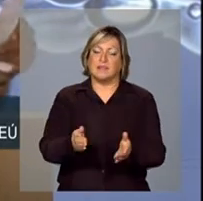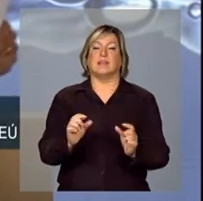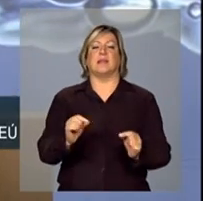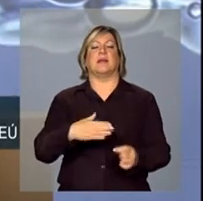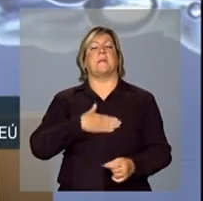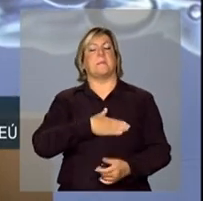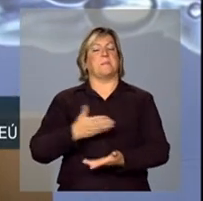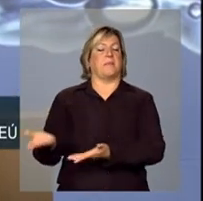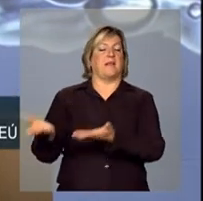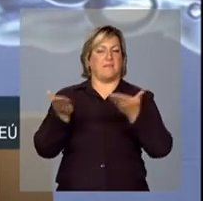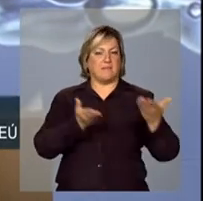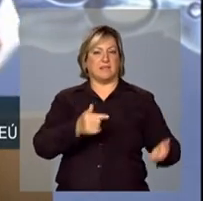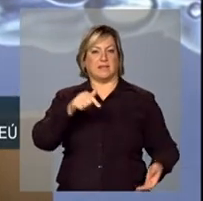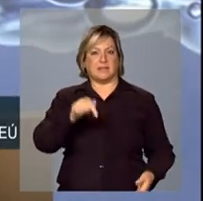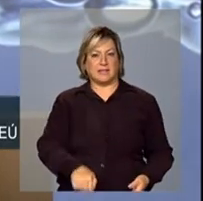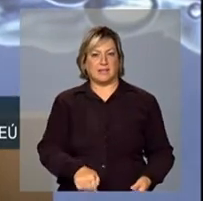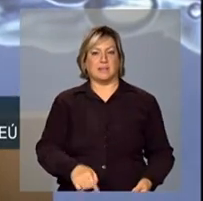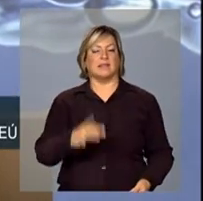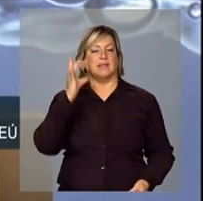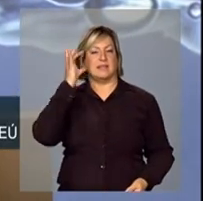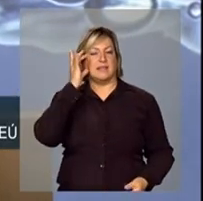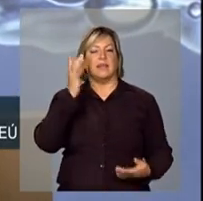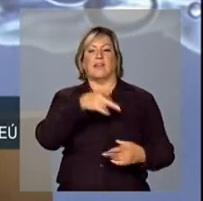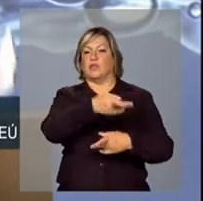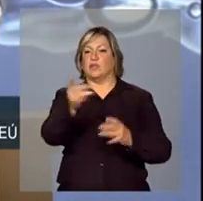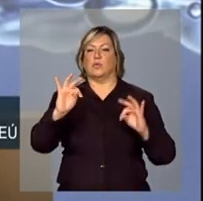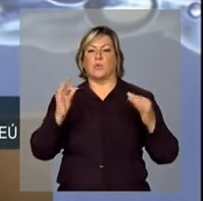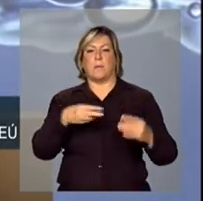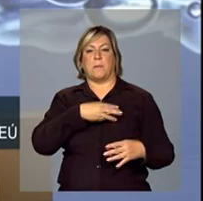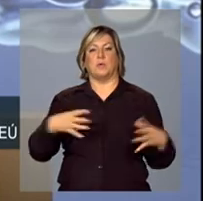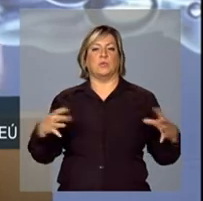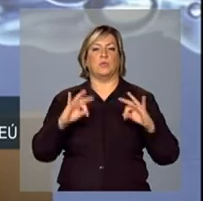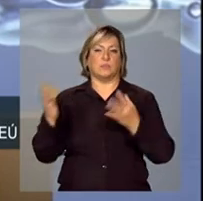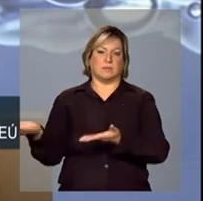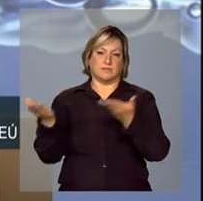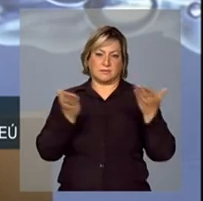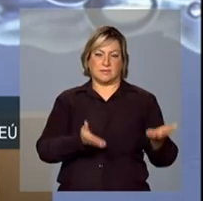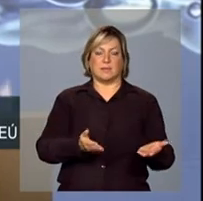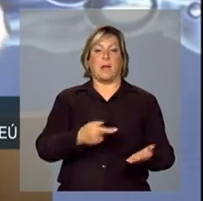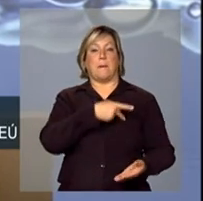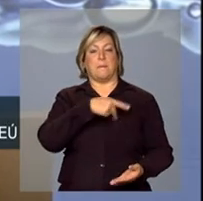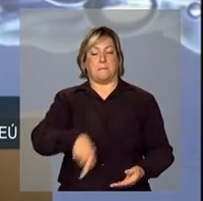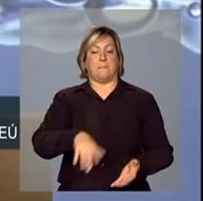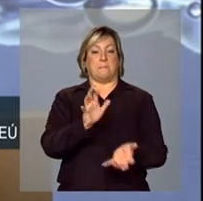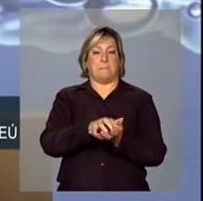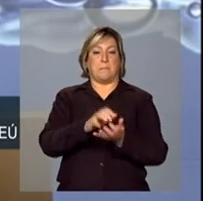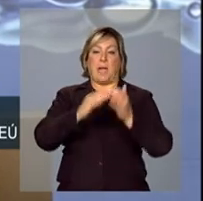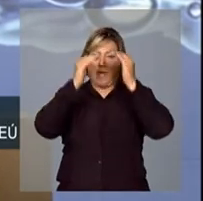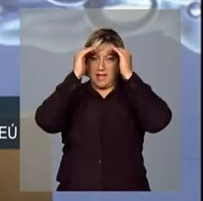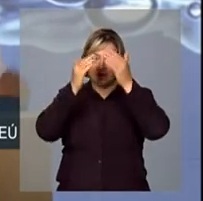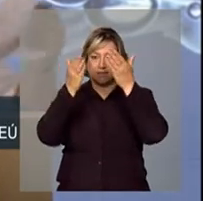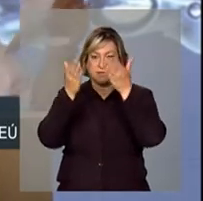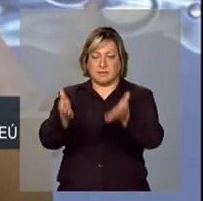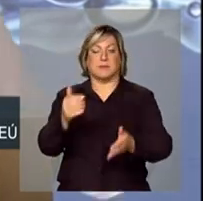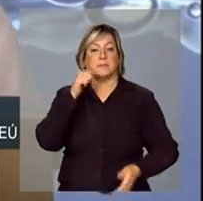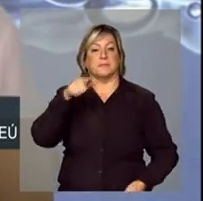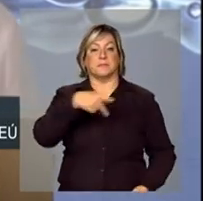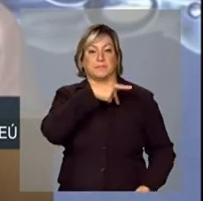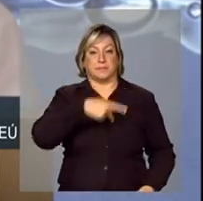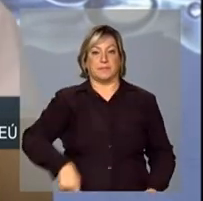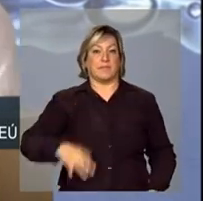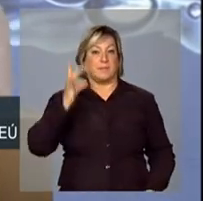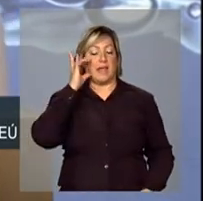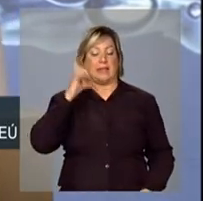seja bem-vinda, voltem sempre, Pernambuco lhe respeita. Aqui a senhora tem um